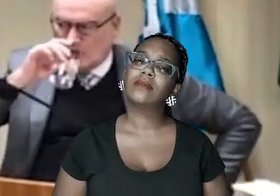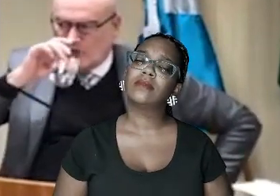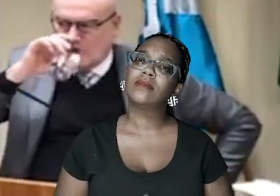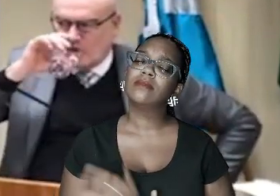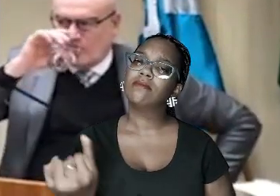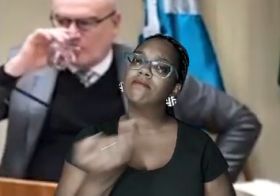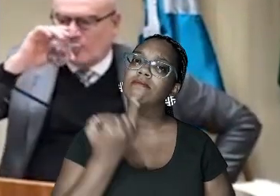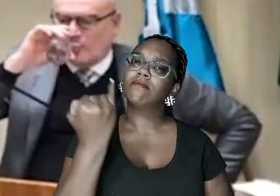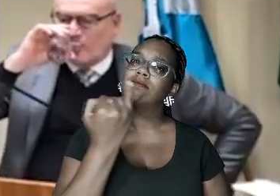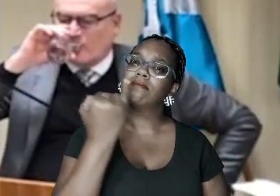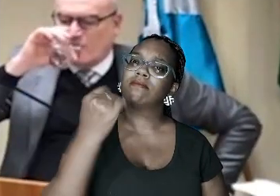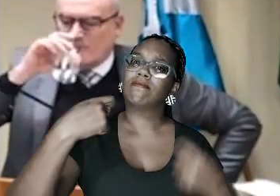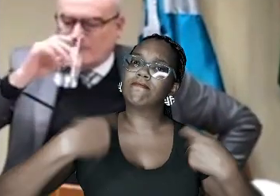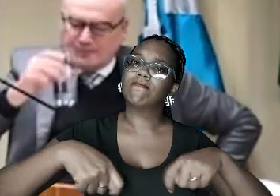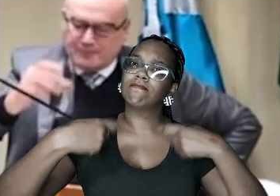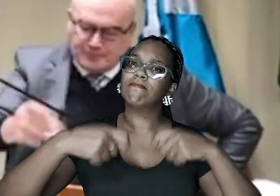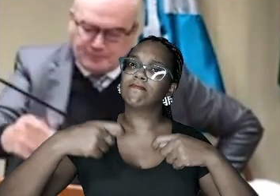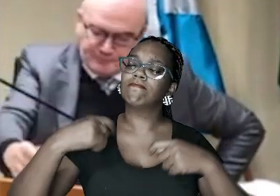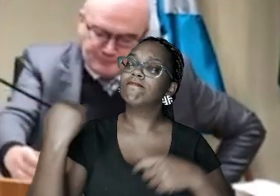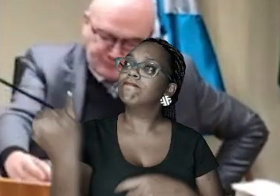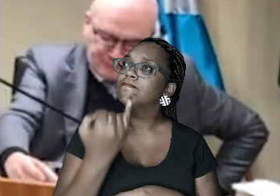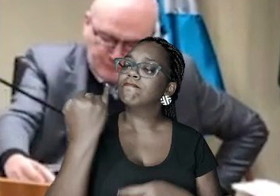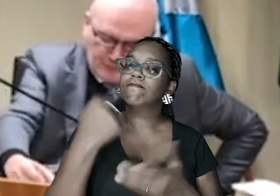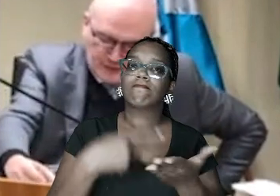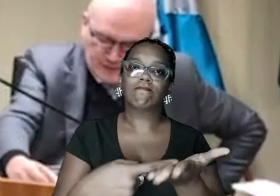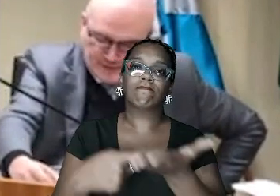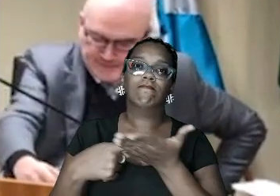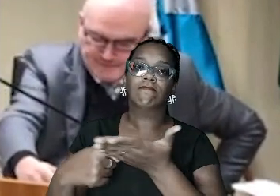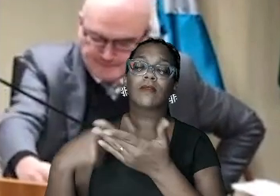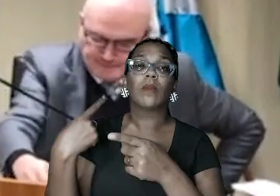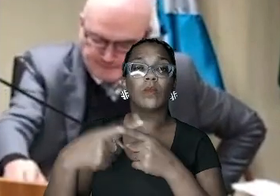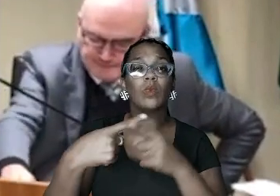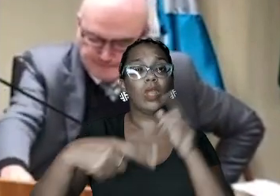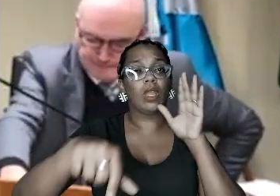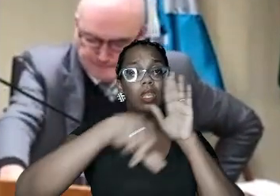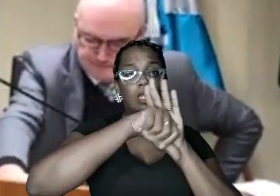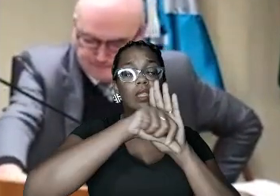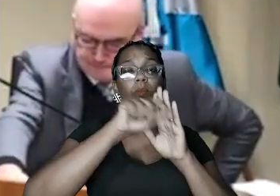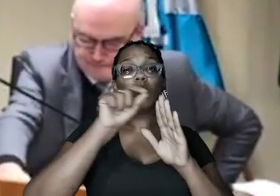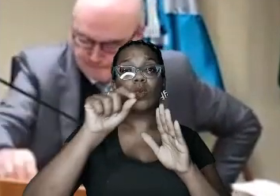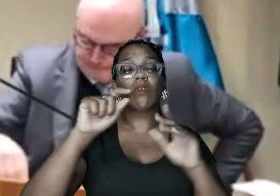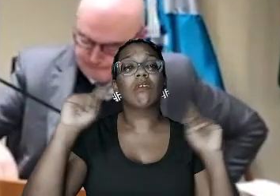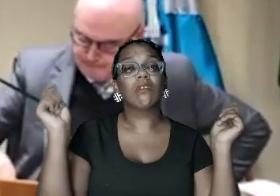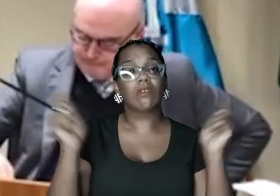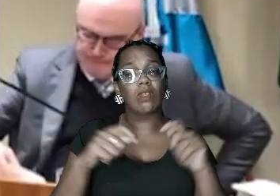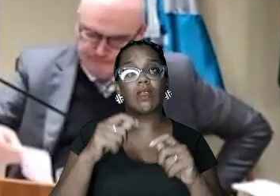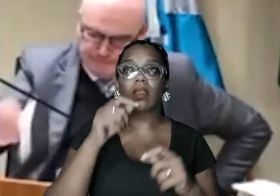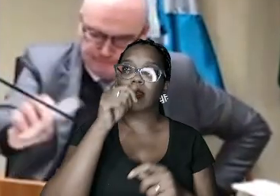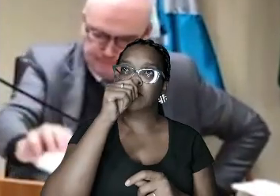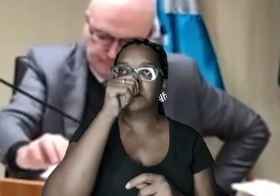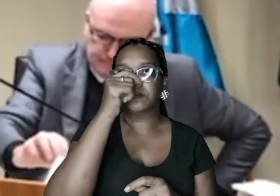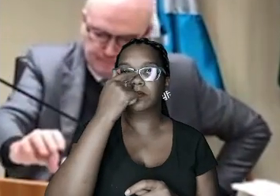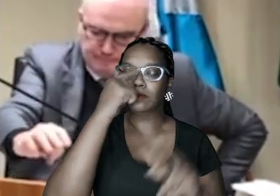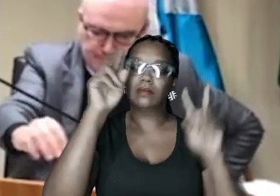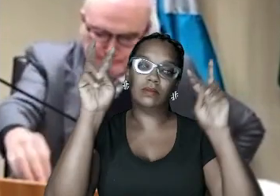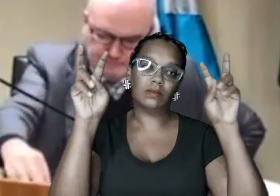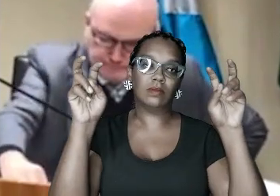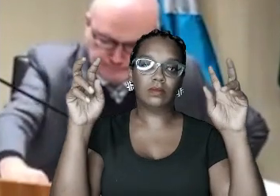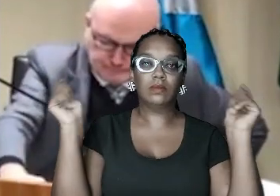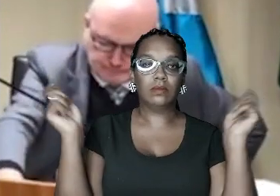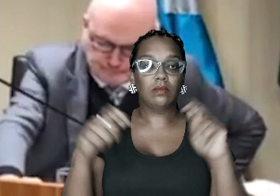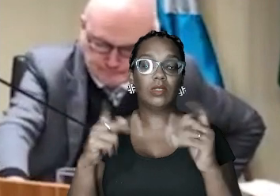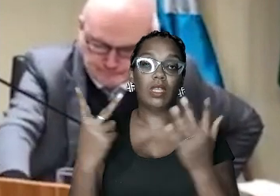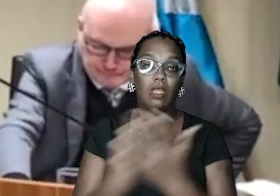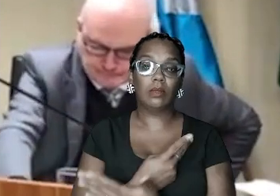que necessário e essencial as articulação porque é um crime que cabe em tese né muitos casos pode vir a caber